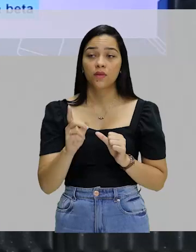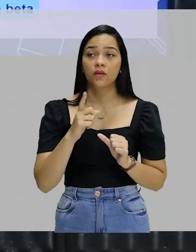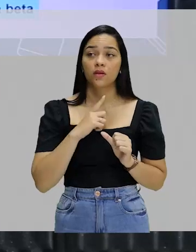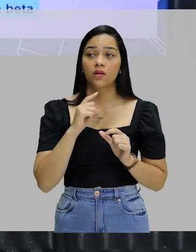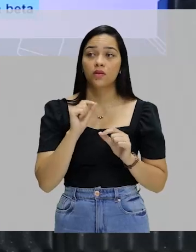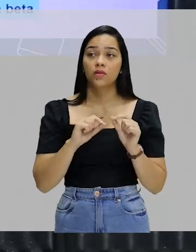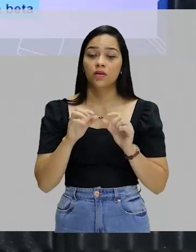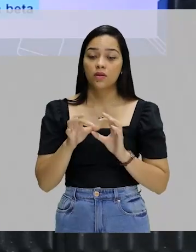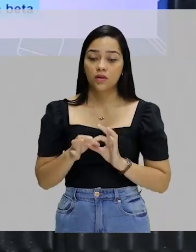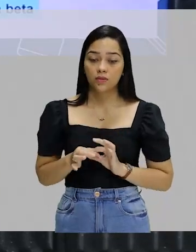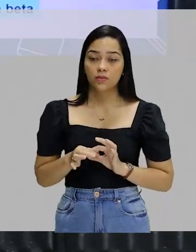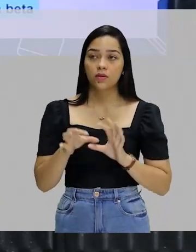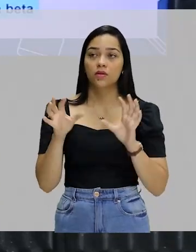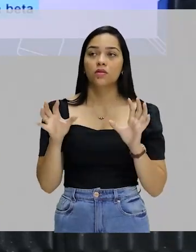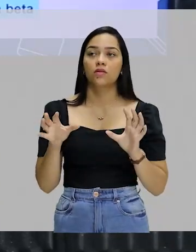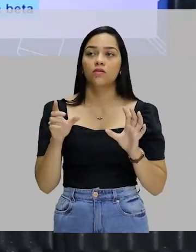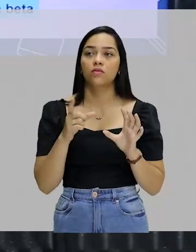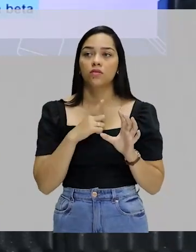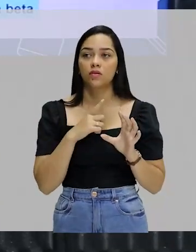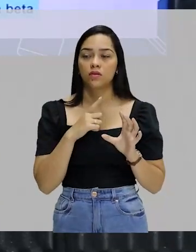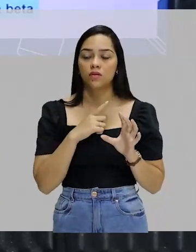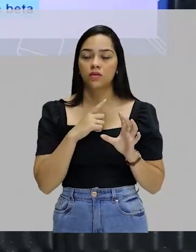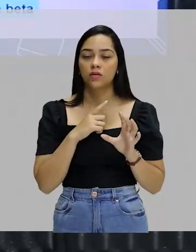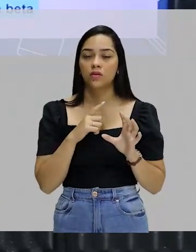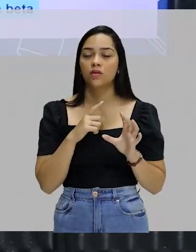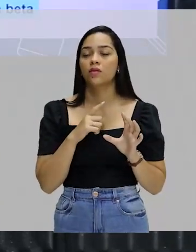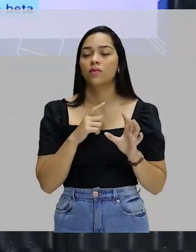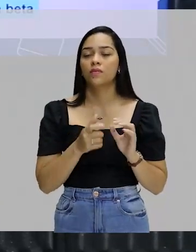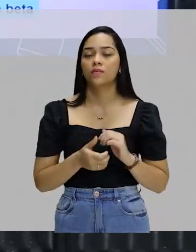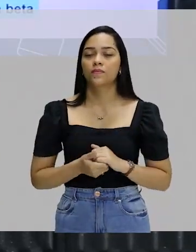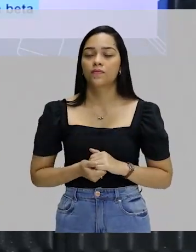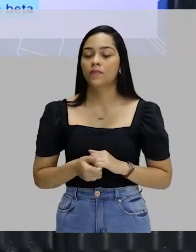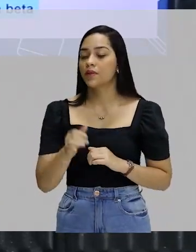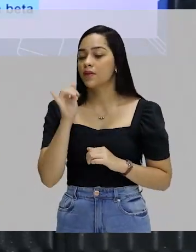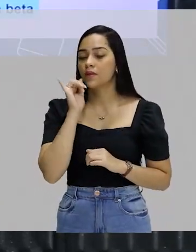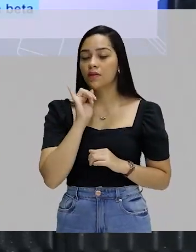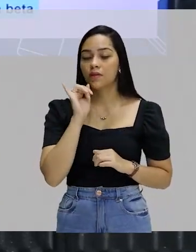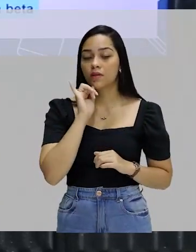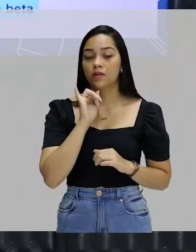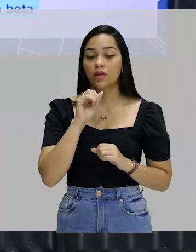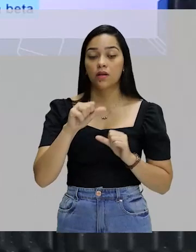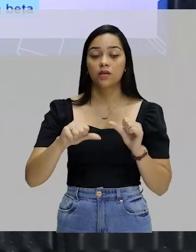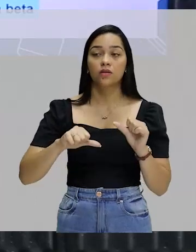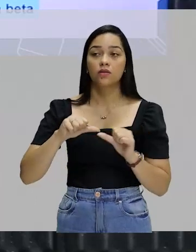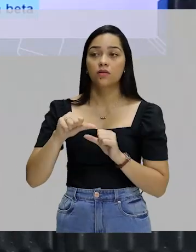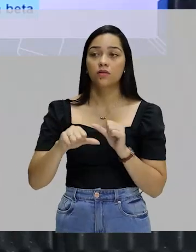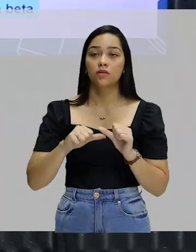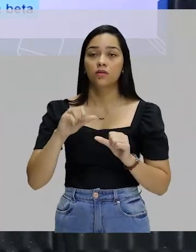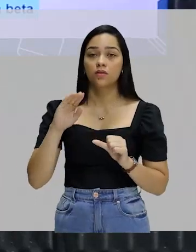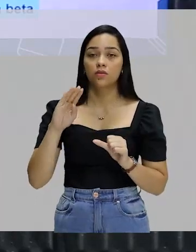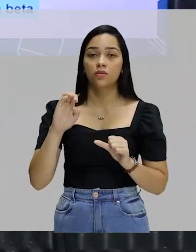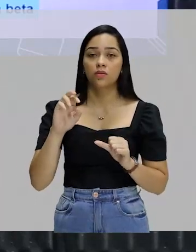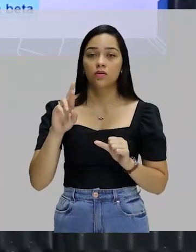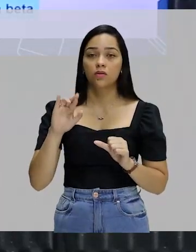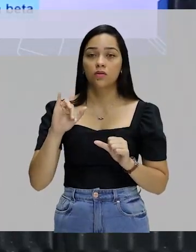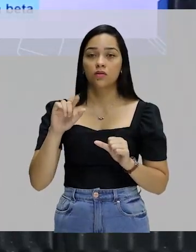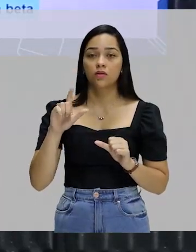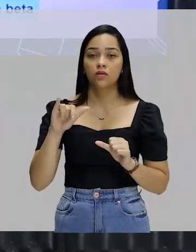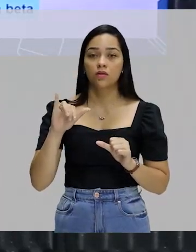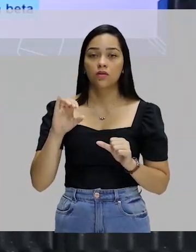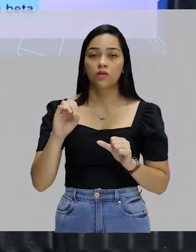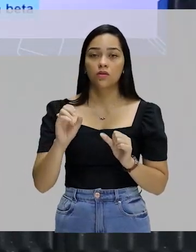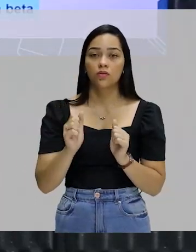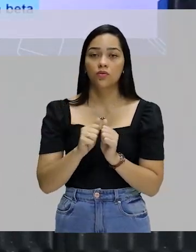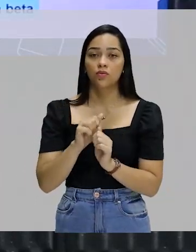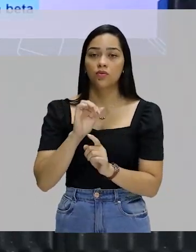a liberação de uma partícula também. Por exemplo, a transmutação do berílio por meio